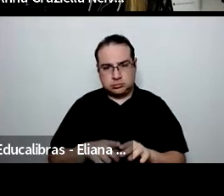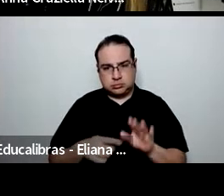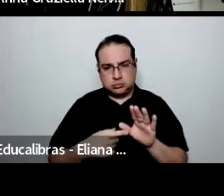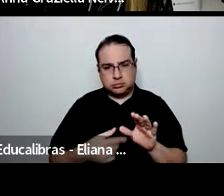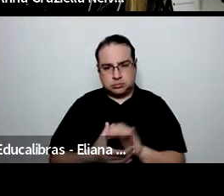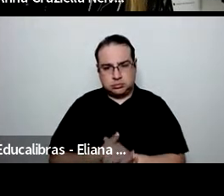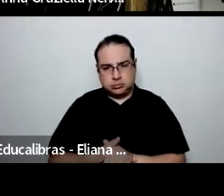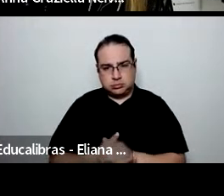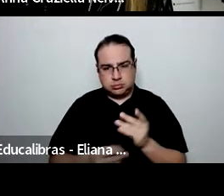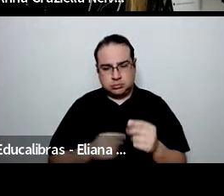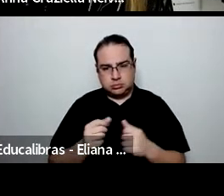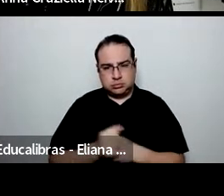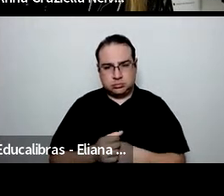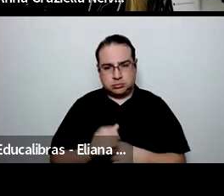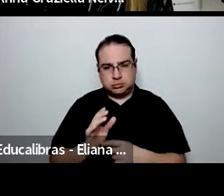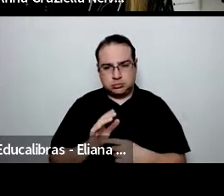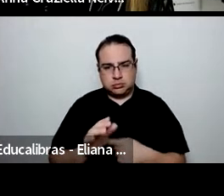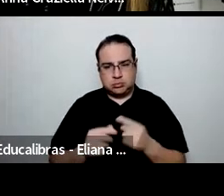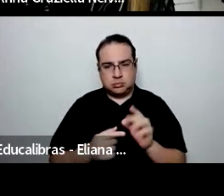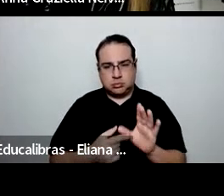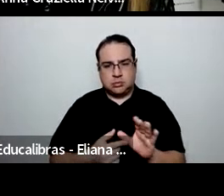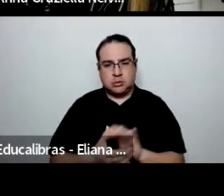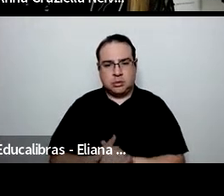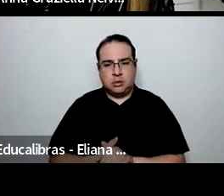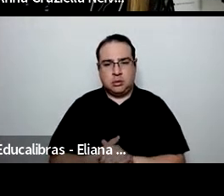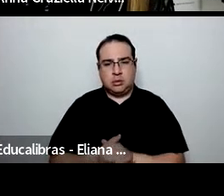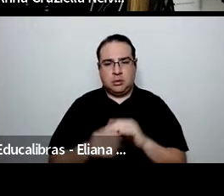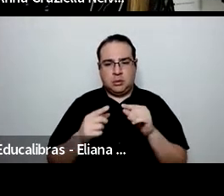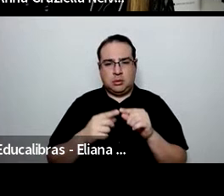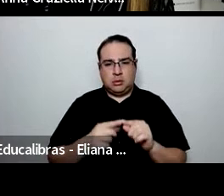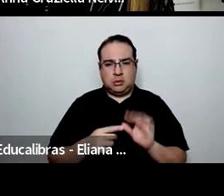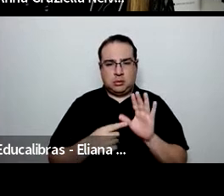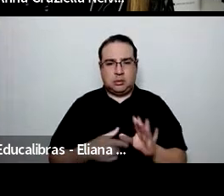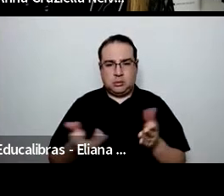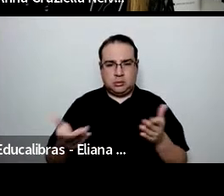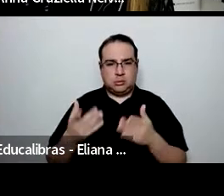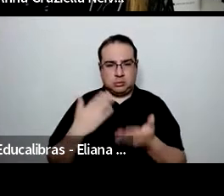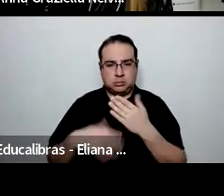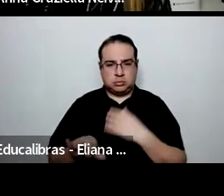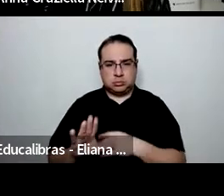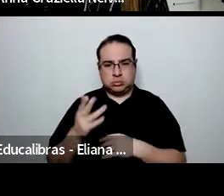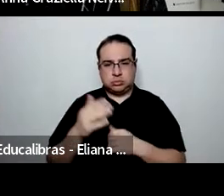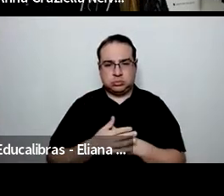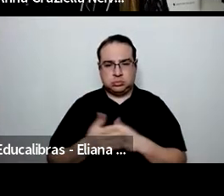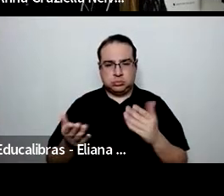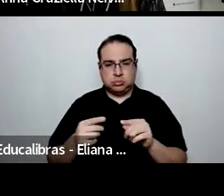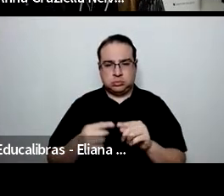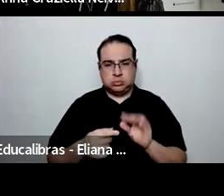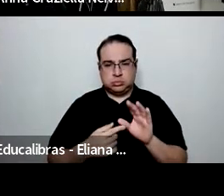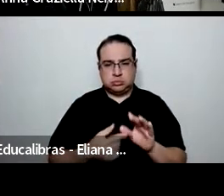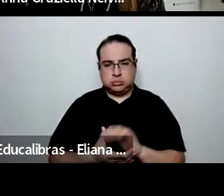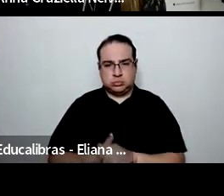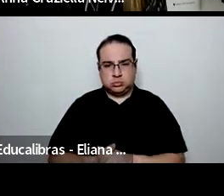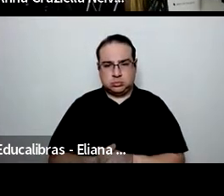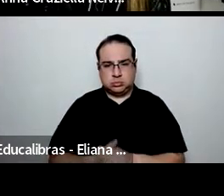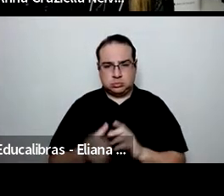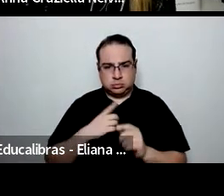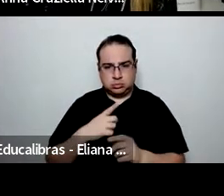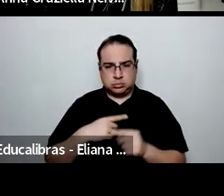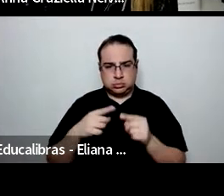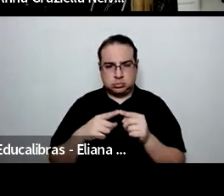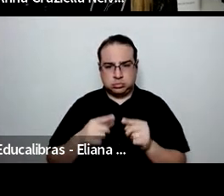os Réus na ação penal Se a Bia se houve durante a campanha é